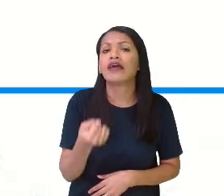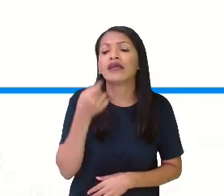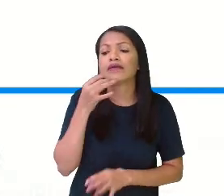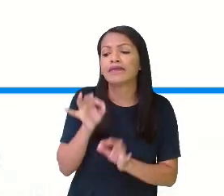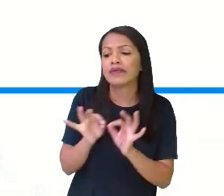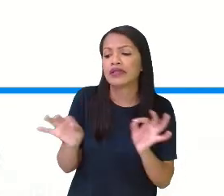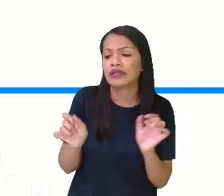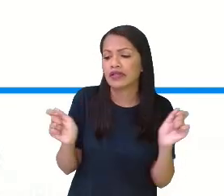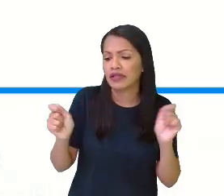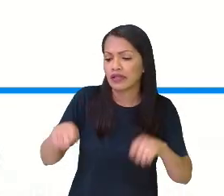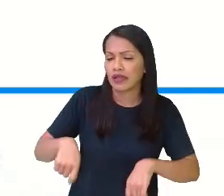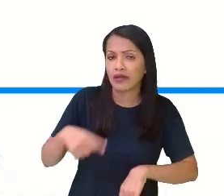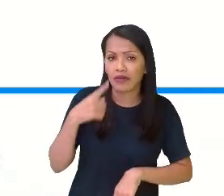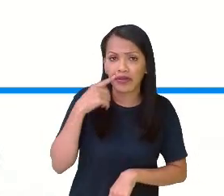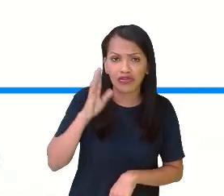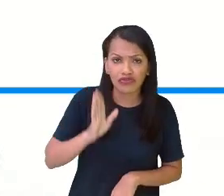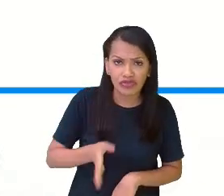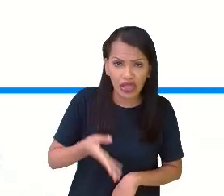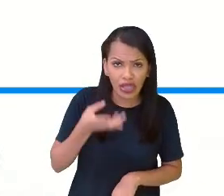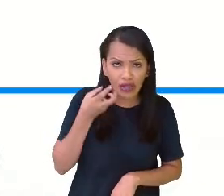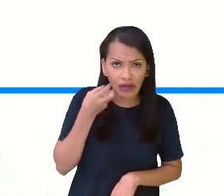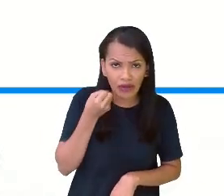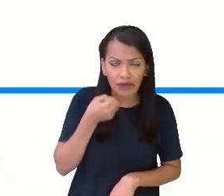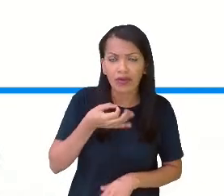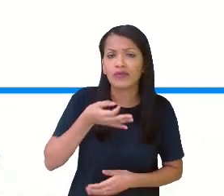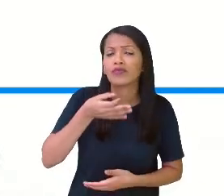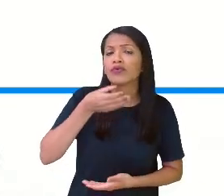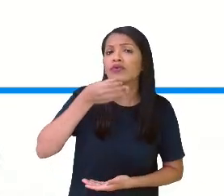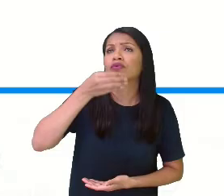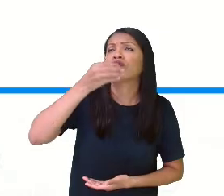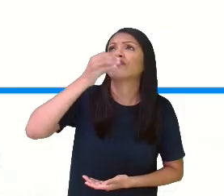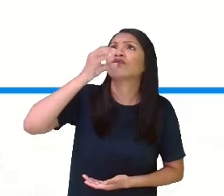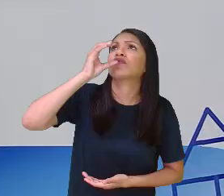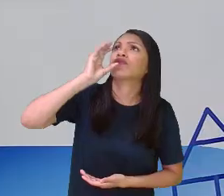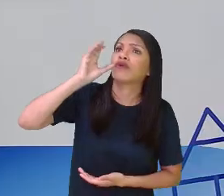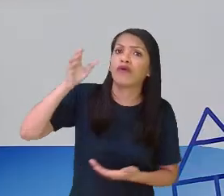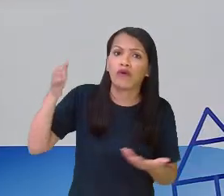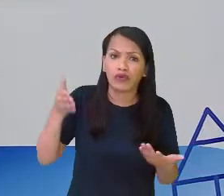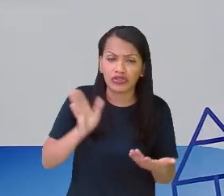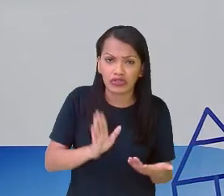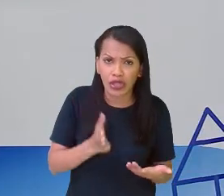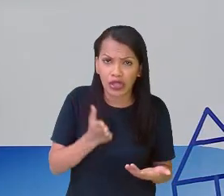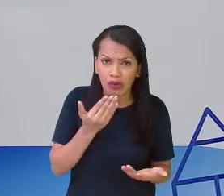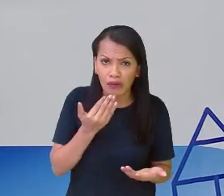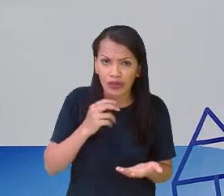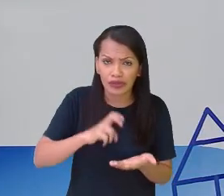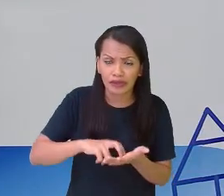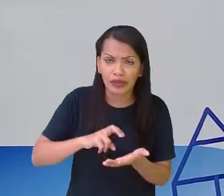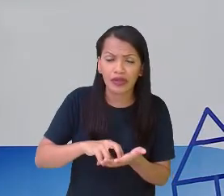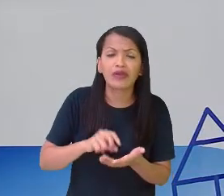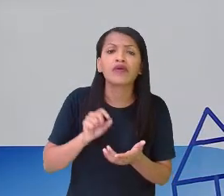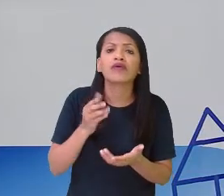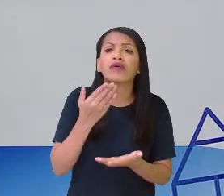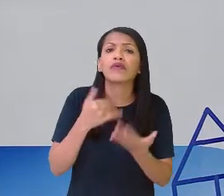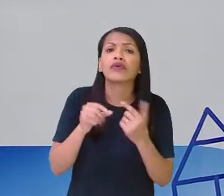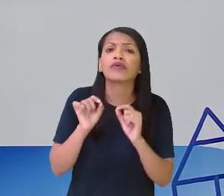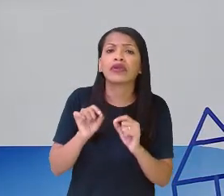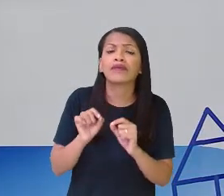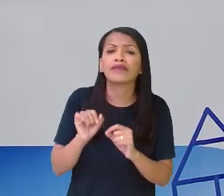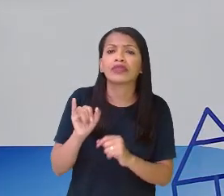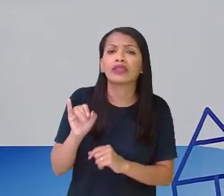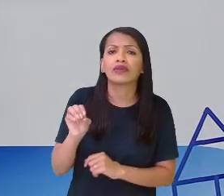suquinho. Vocês já tomaram café da manhã hoje? Diz para mim aí no chat. O que foi que tomaram café hoje? Foi